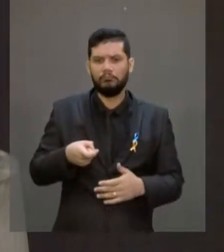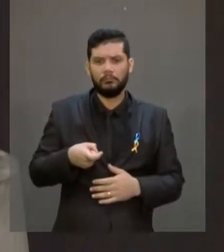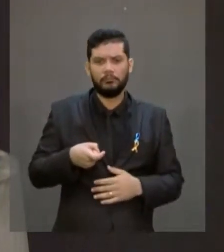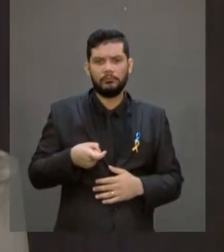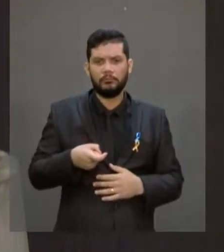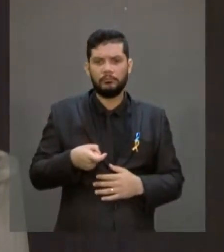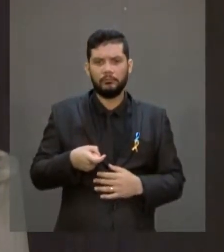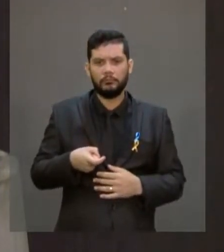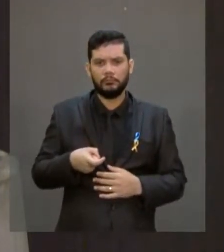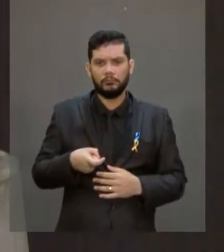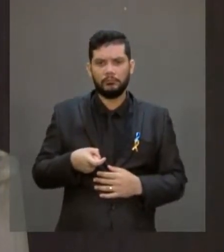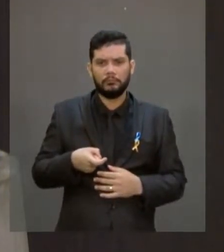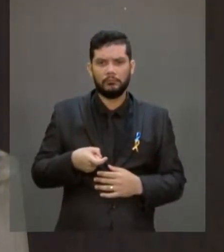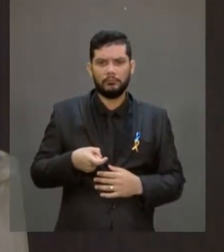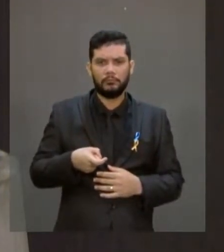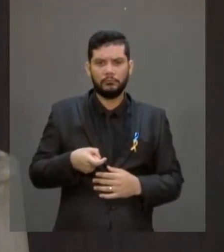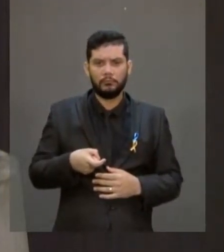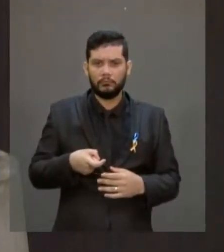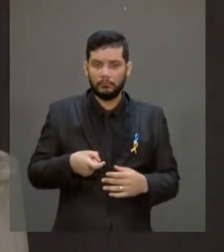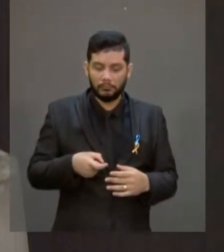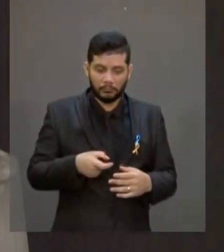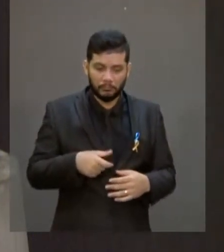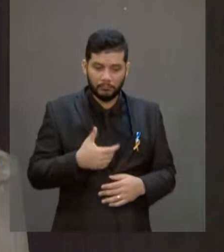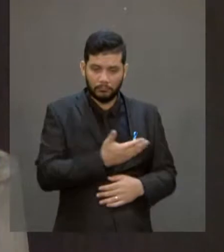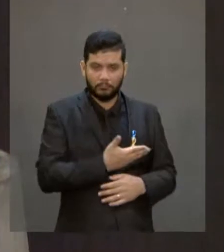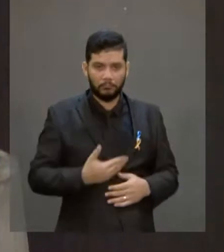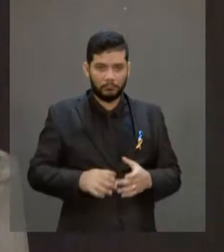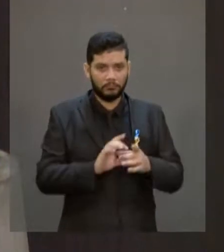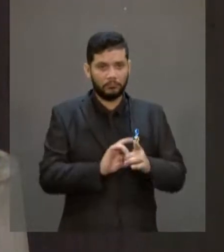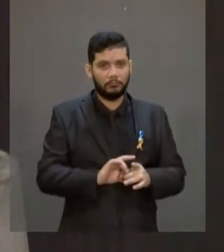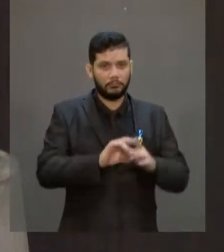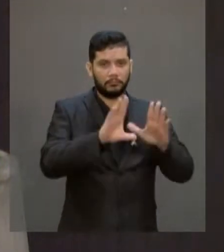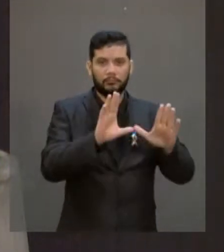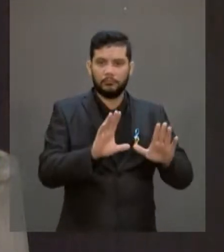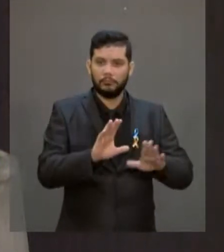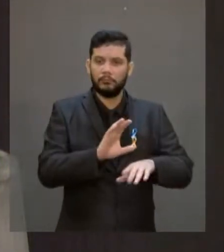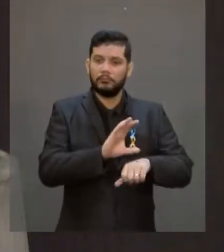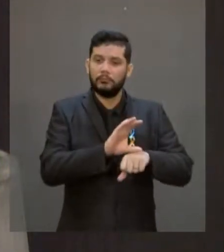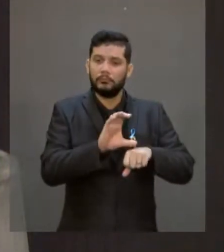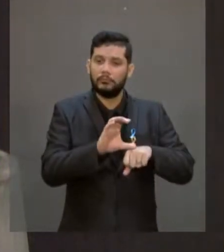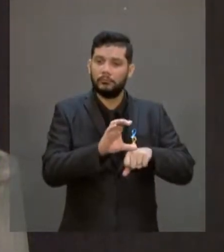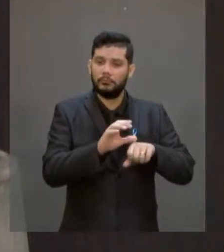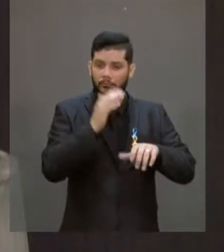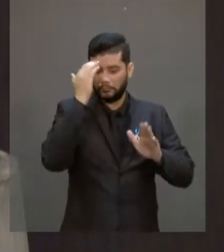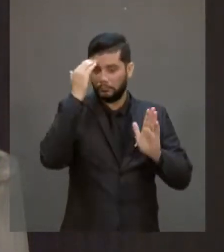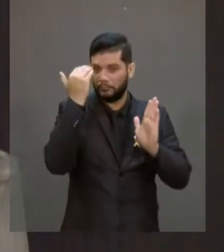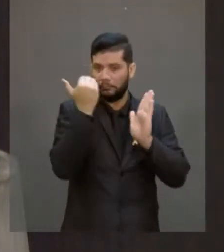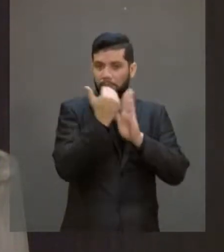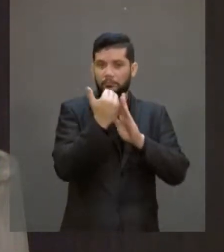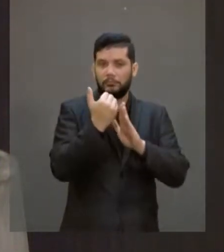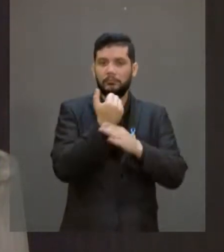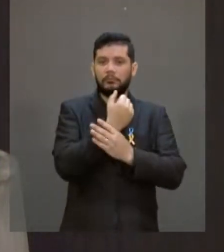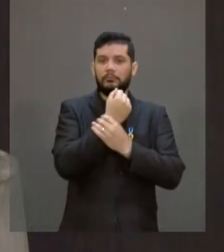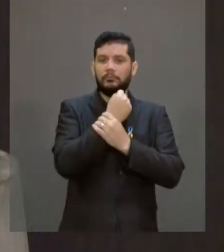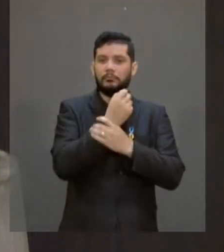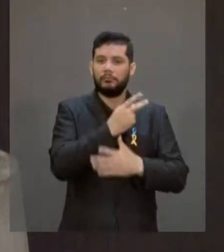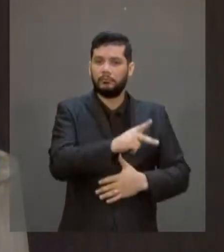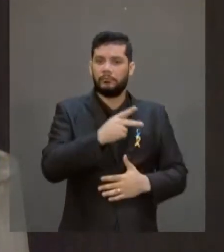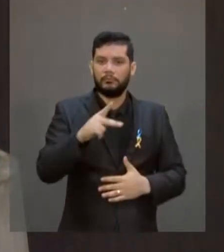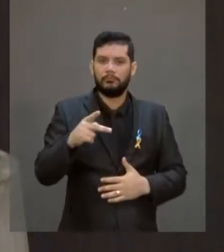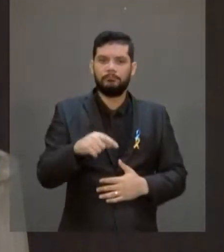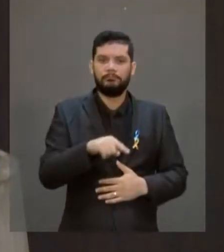é, utilizar-se da força que o Estado lhe permite constitucionalmente para a proteção da sociedade, que ele seja,